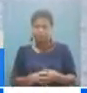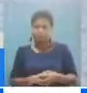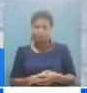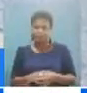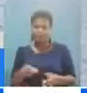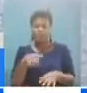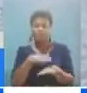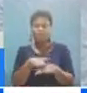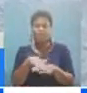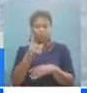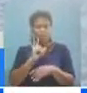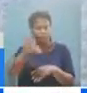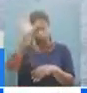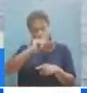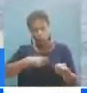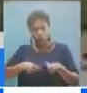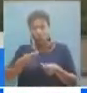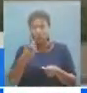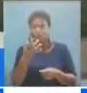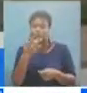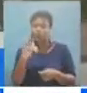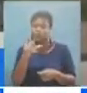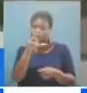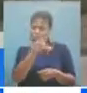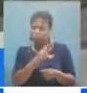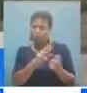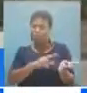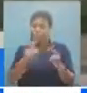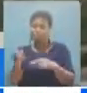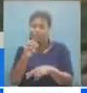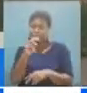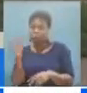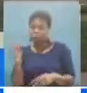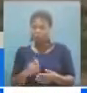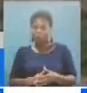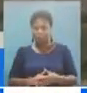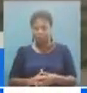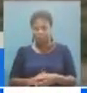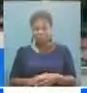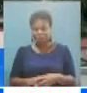Esta terça-feira, a Ministra dos Negócios Estrangeiros de Luxemburgo segue para Santo Antão.